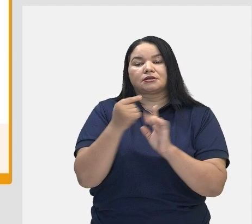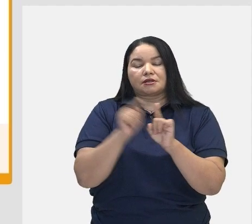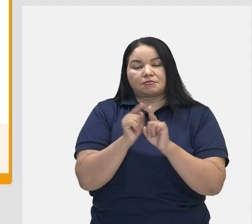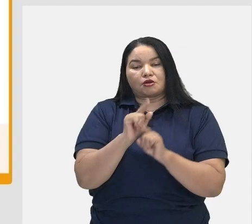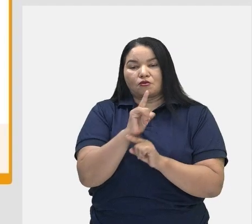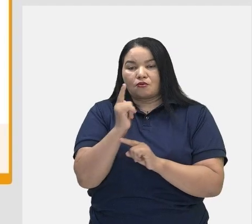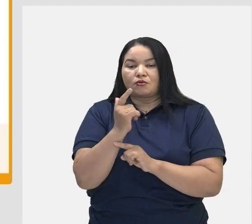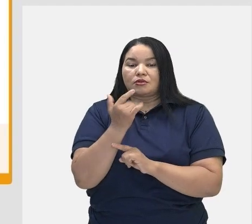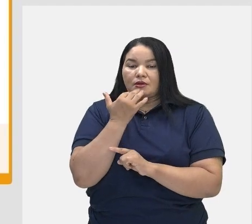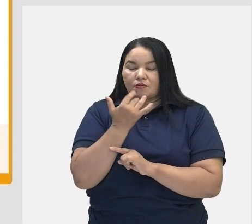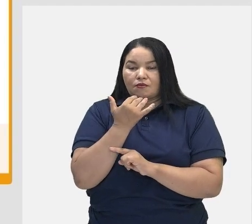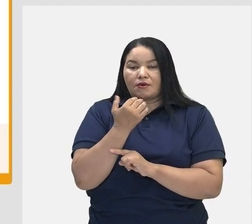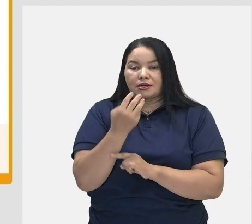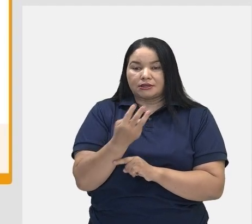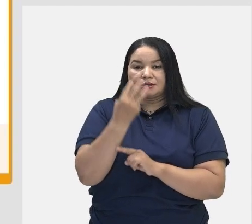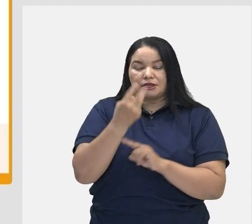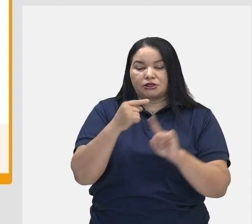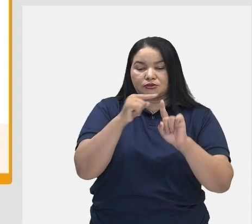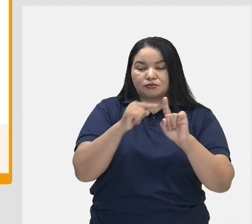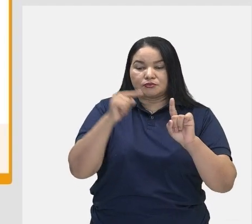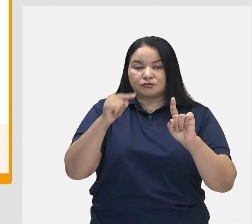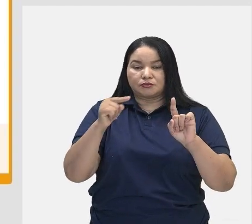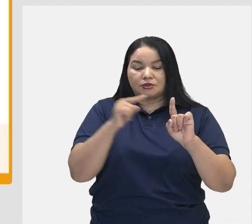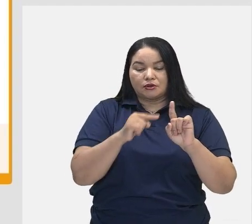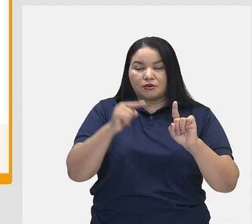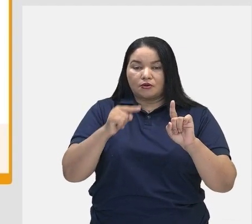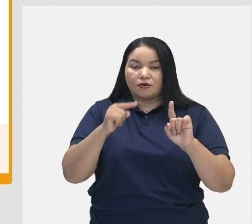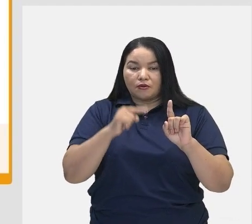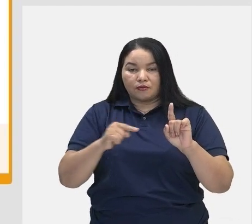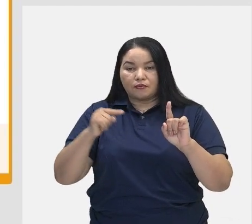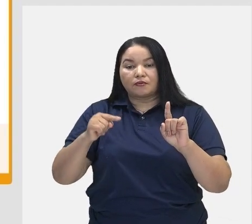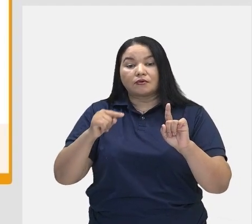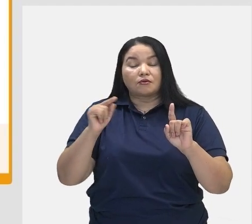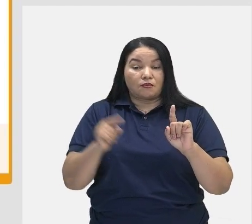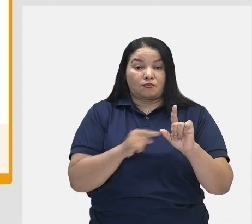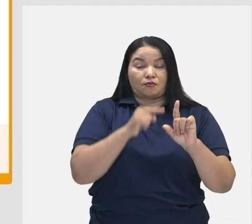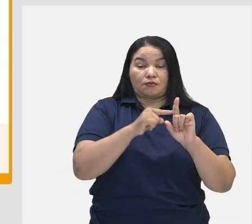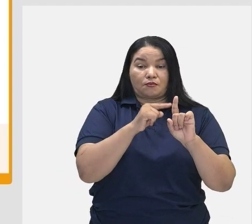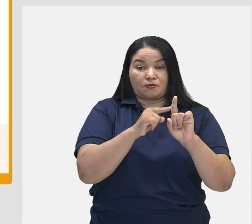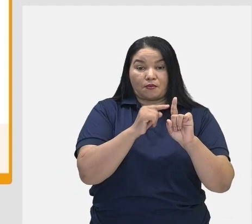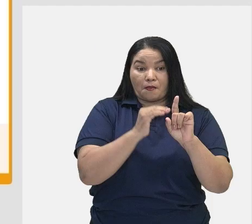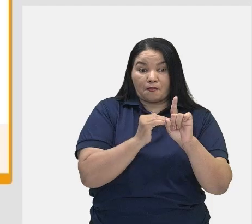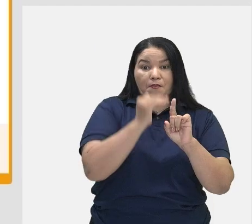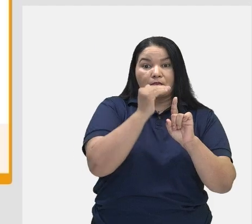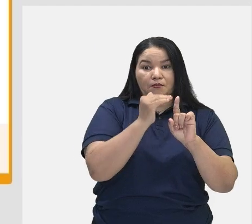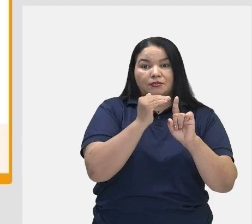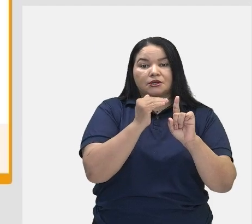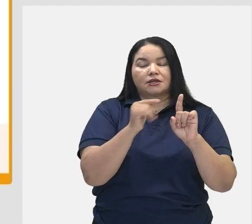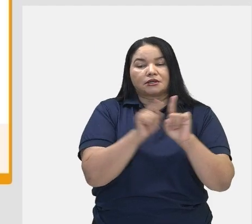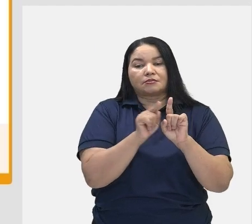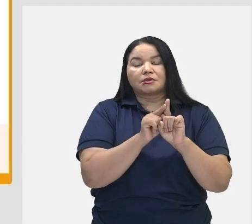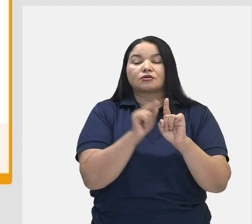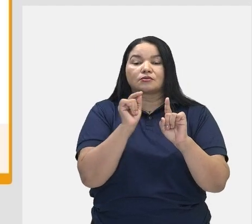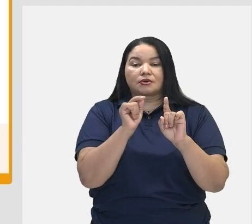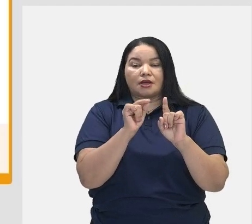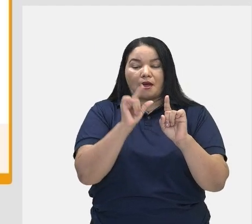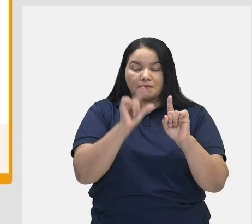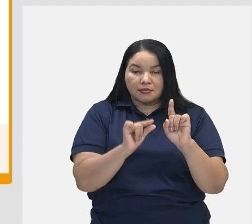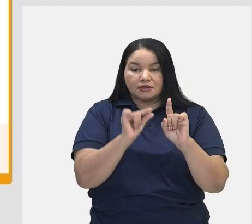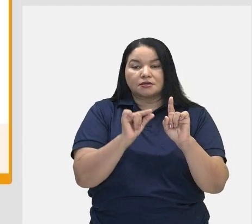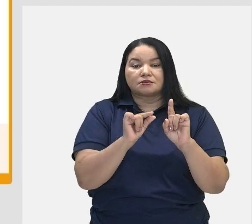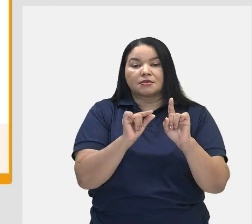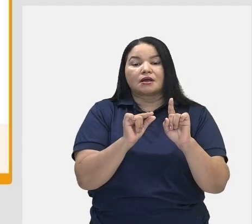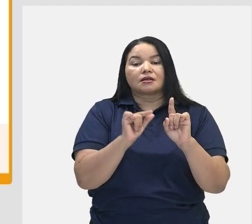ali 3 linhas, tá? Uma para a temperatura máxima, outra para a temperatura média e outra para a temperatura mínima.